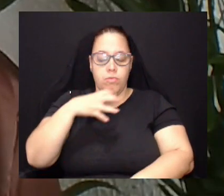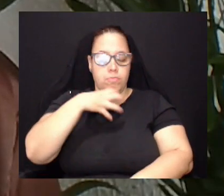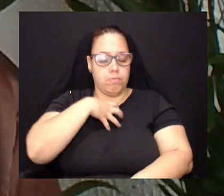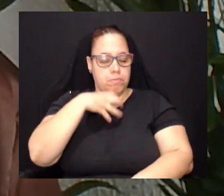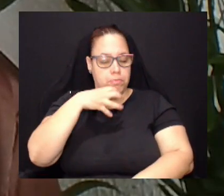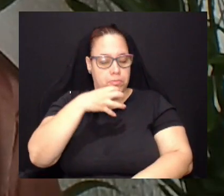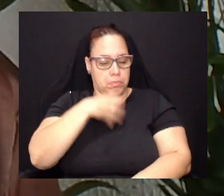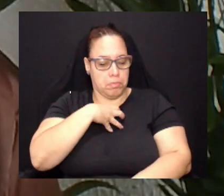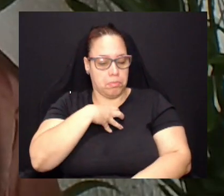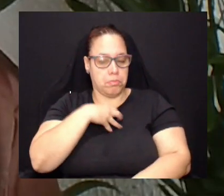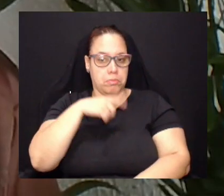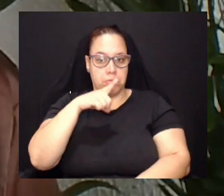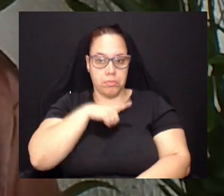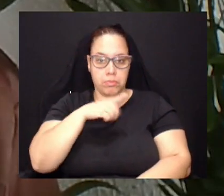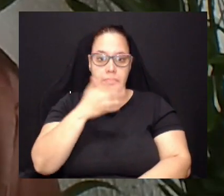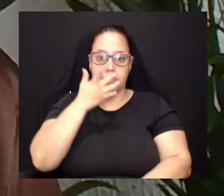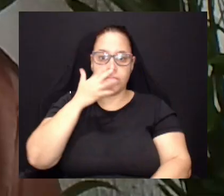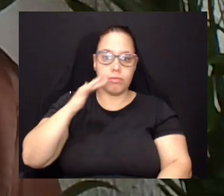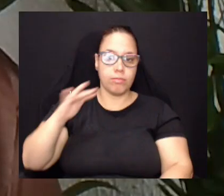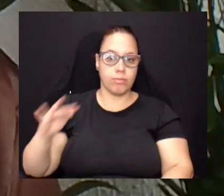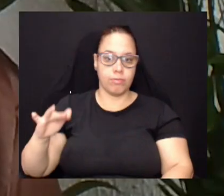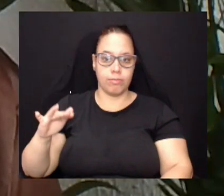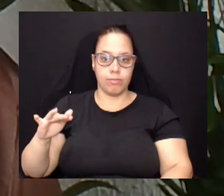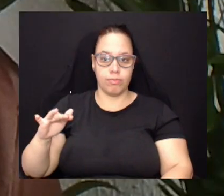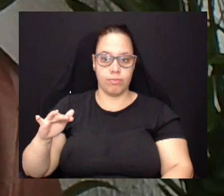na infância,